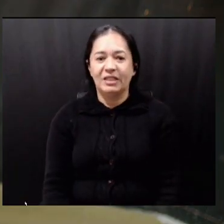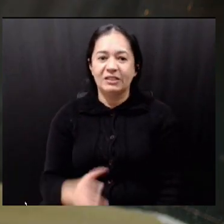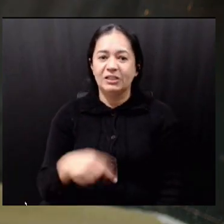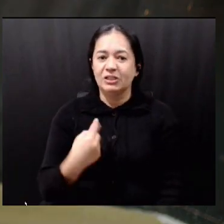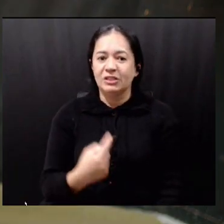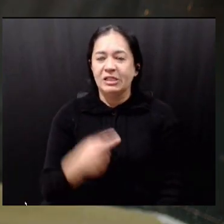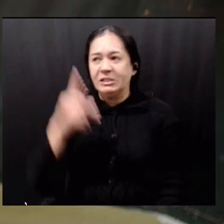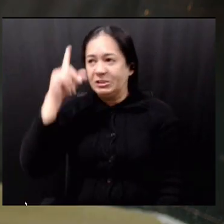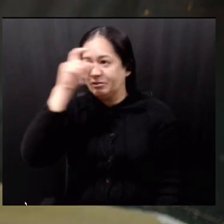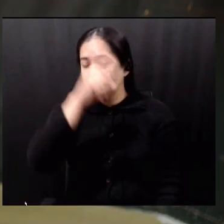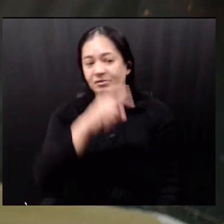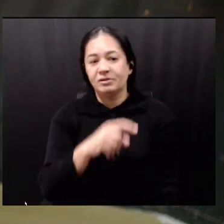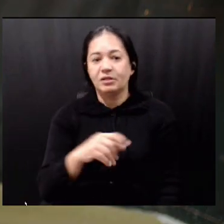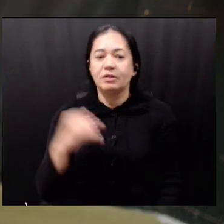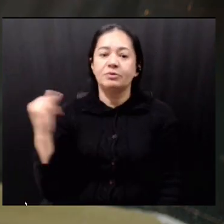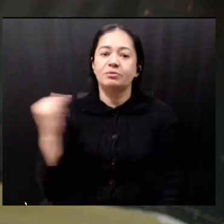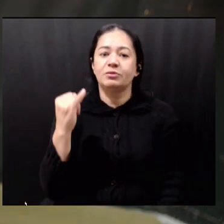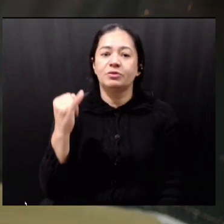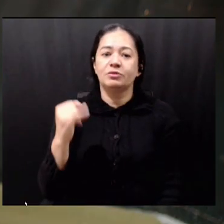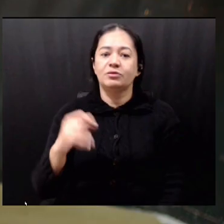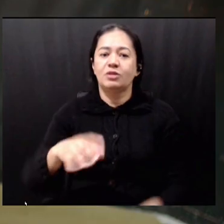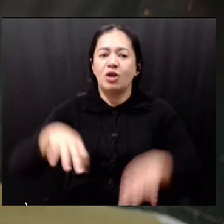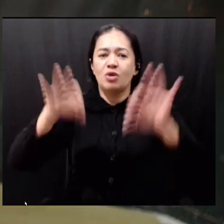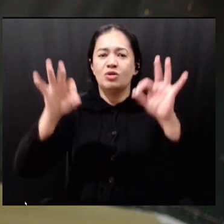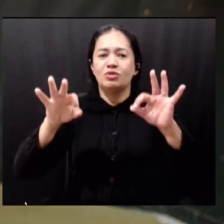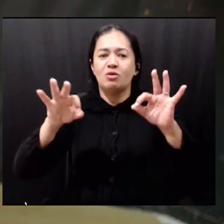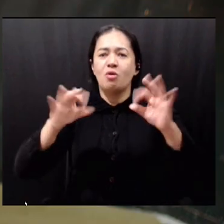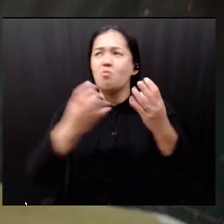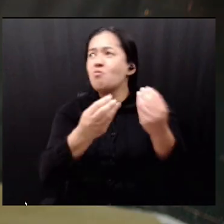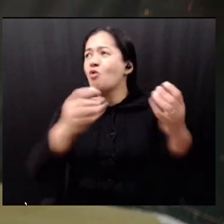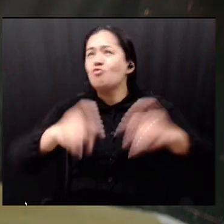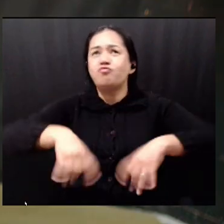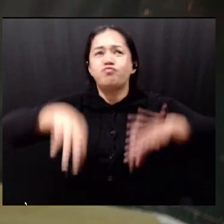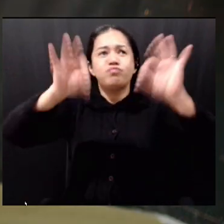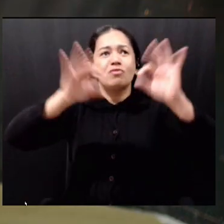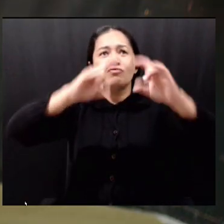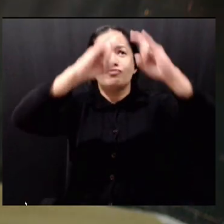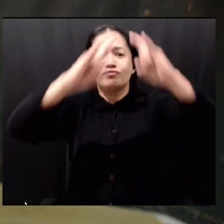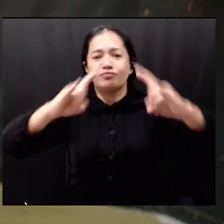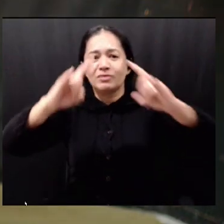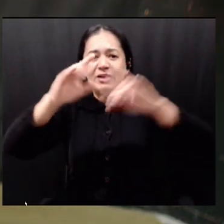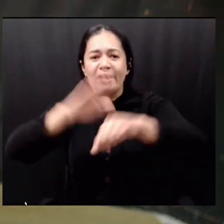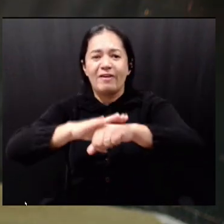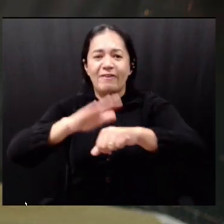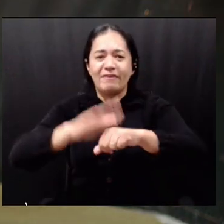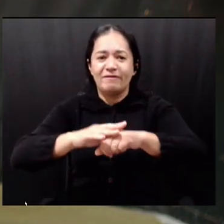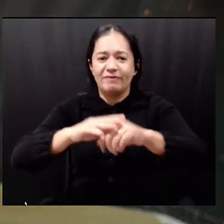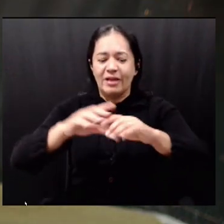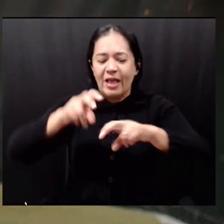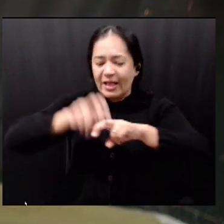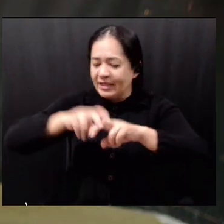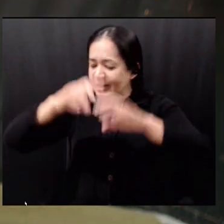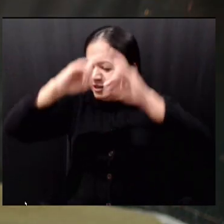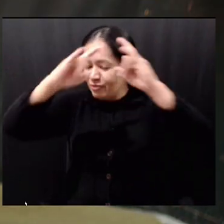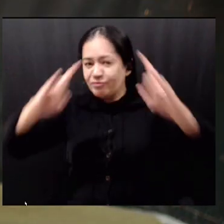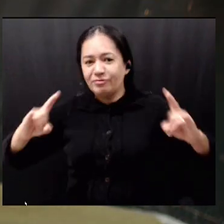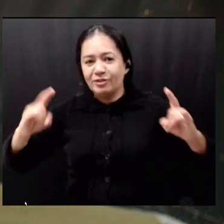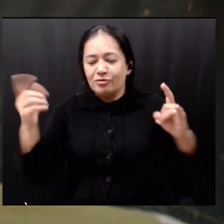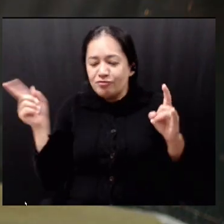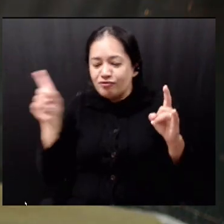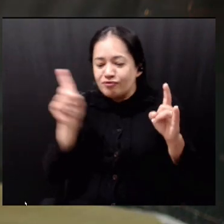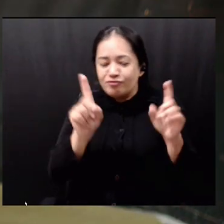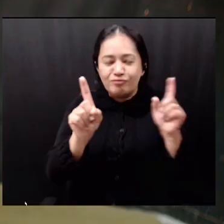importante. Um lençol não, um monte de lençol lá, e aí faz, ó, bota a cadeira, faz uma campa dentro lá, ó, e leva a criança pra